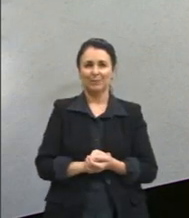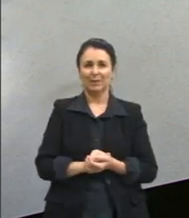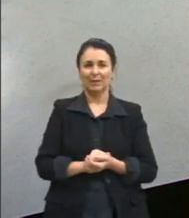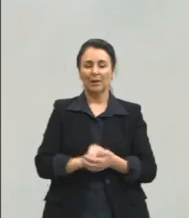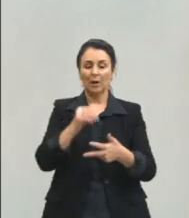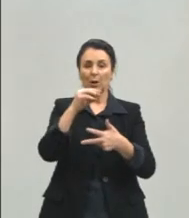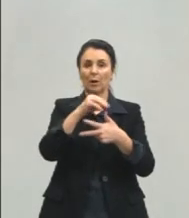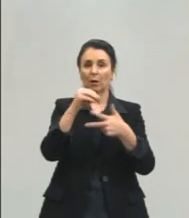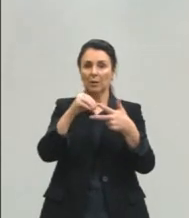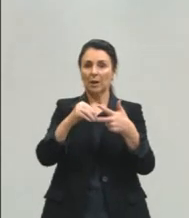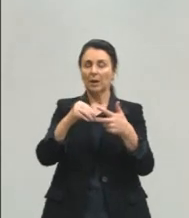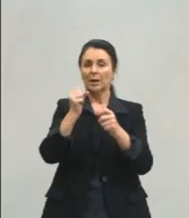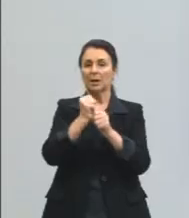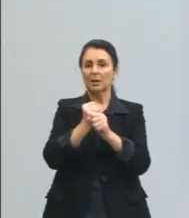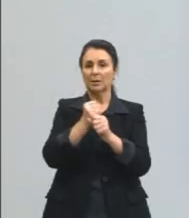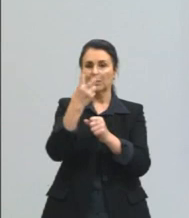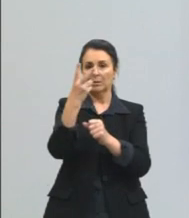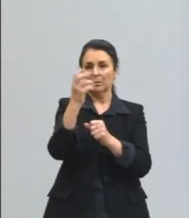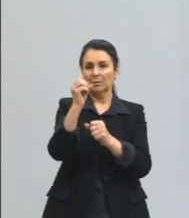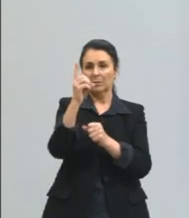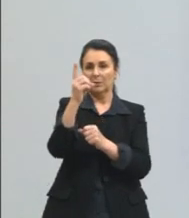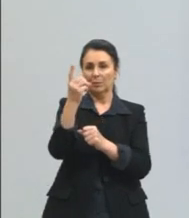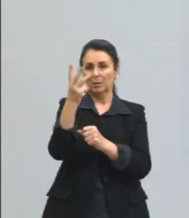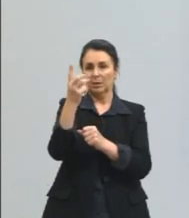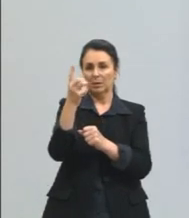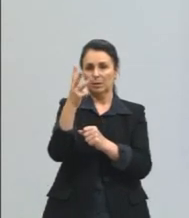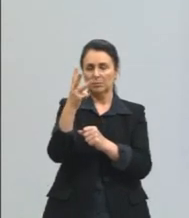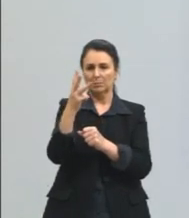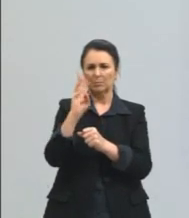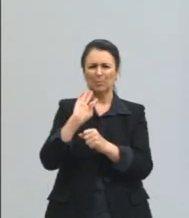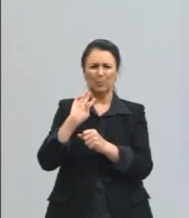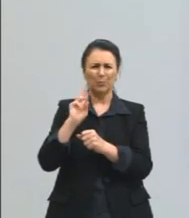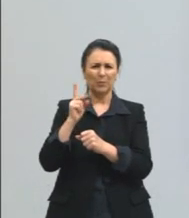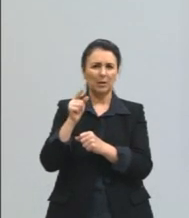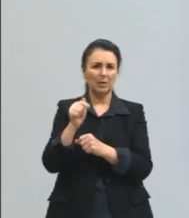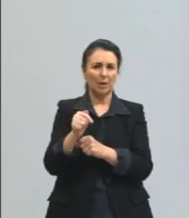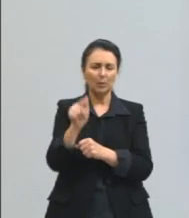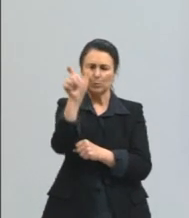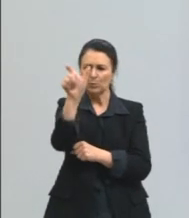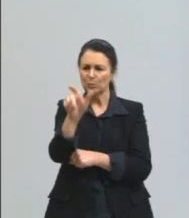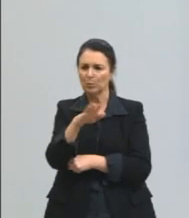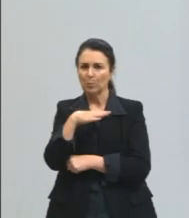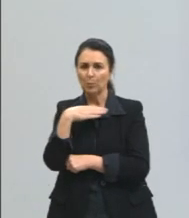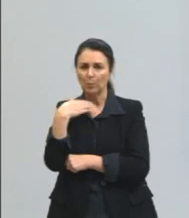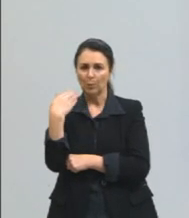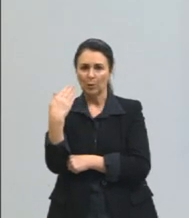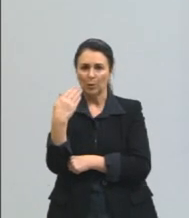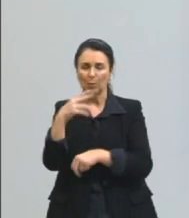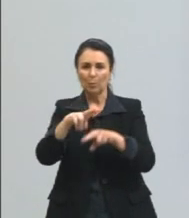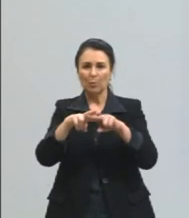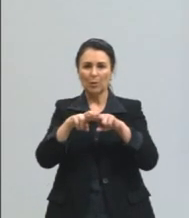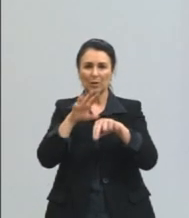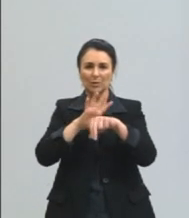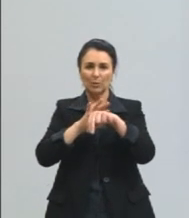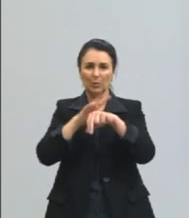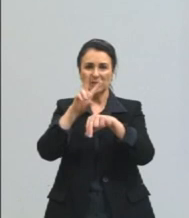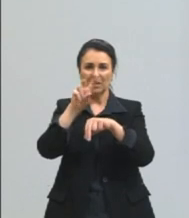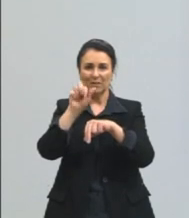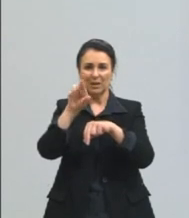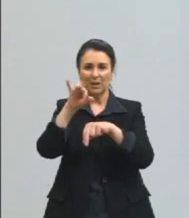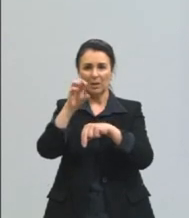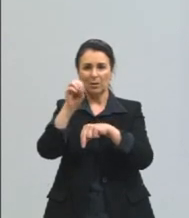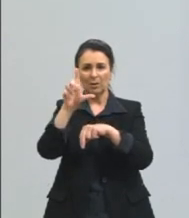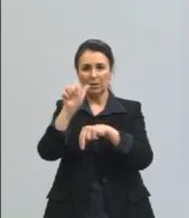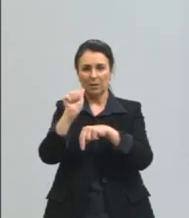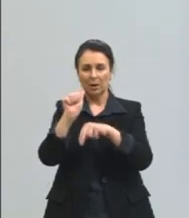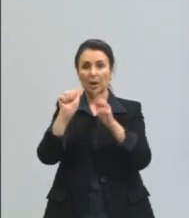Enem 2013, milhares de pessoas estavam morrendo de varíola humana no final do século